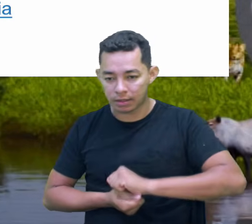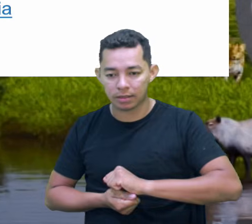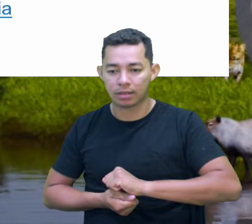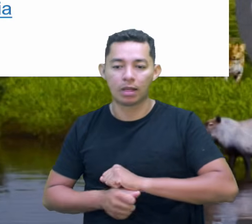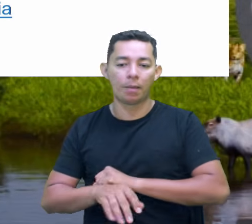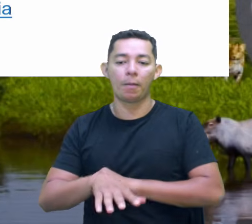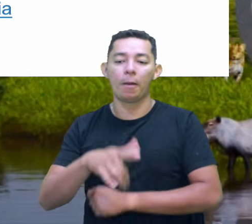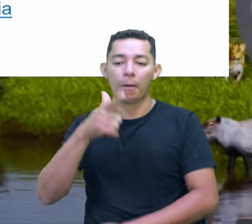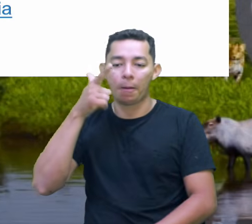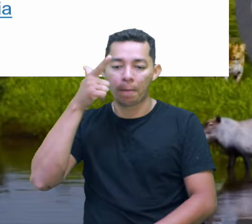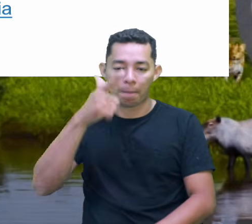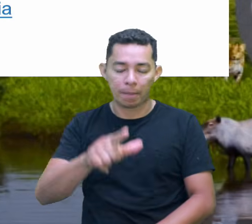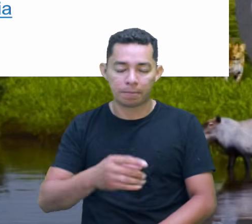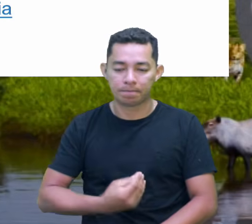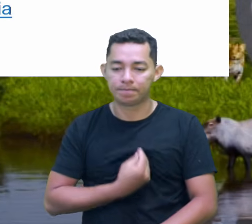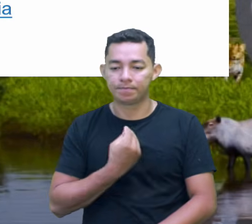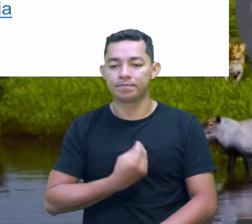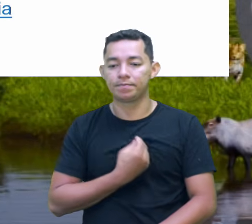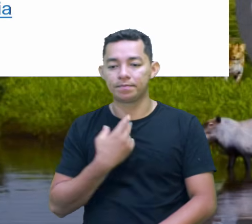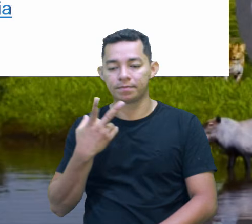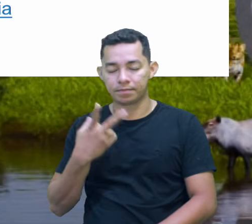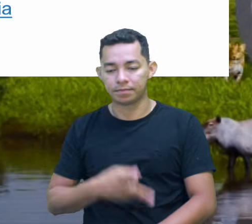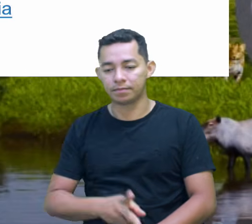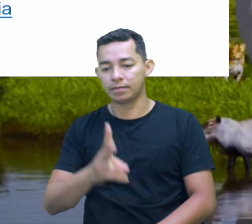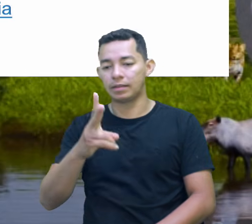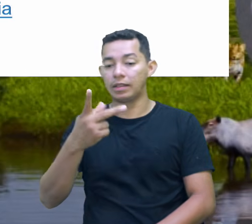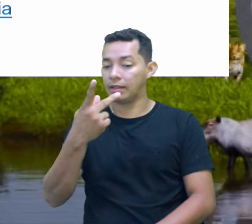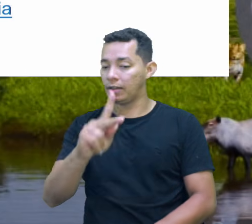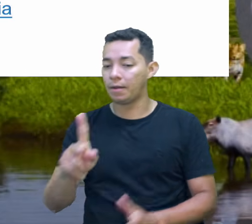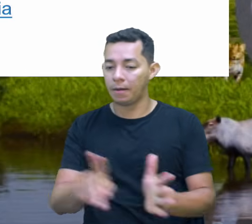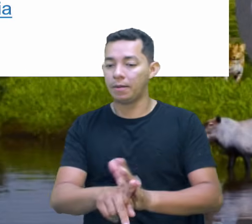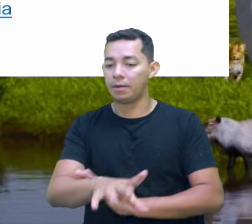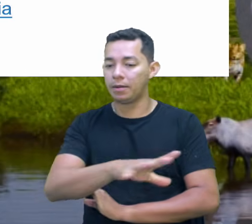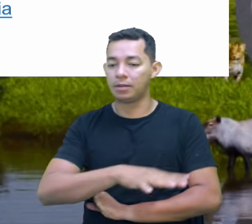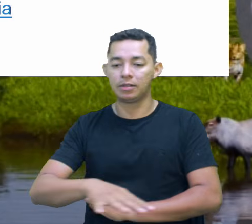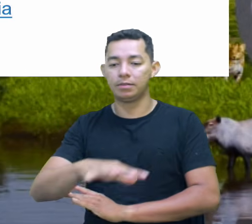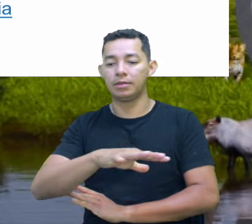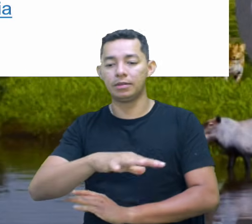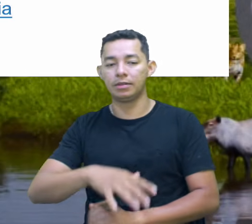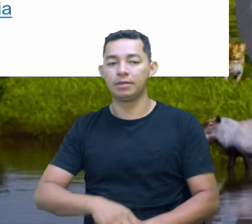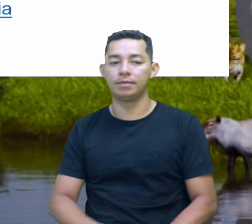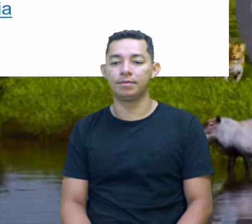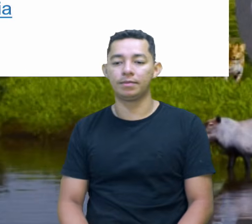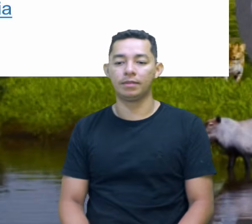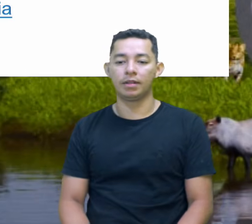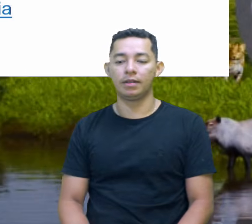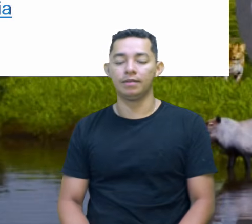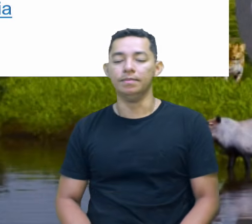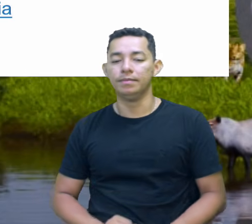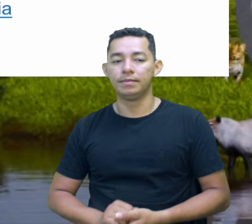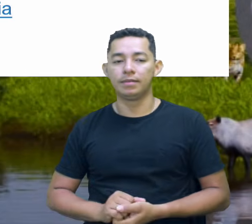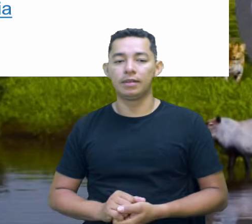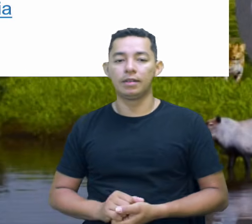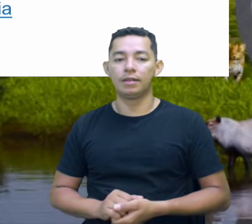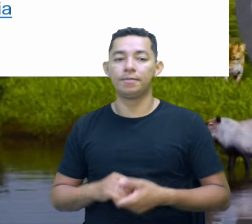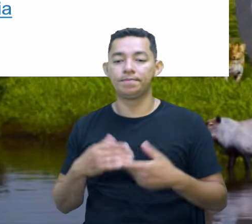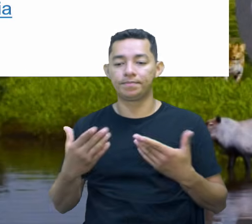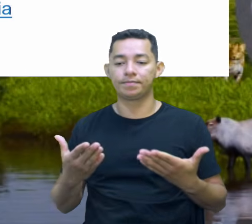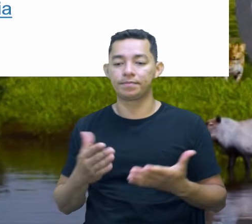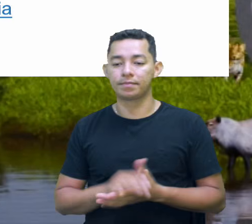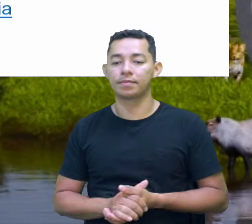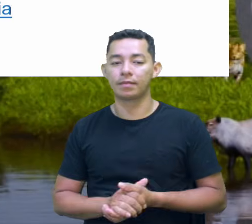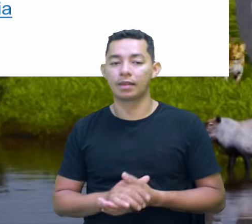adaptações para sobreviver, cada um no seu ambiente, preparado para captar o mesmo tipo de elemento que é o oxigênio. Então,